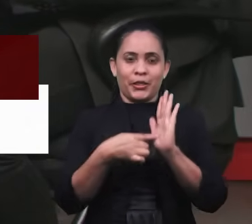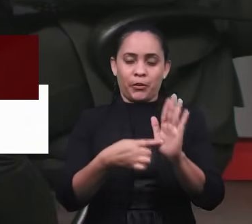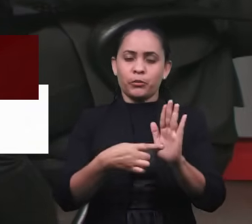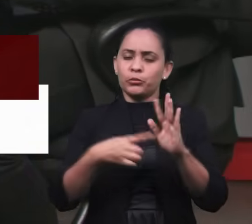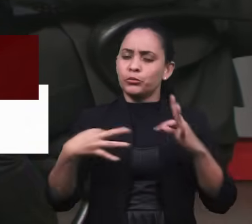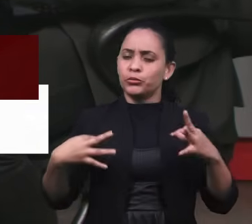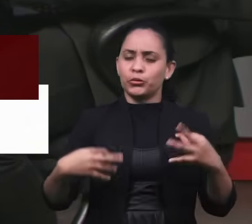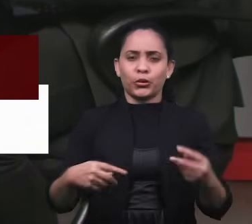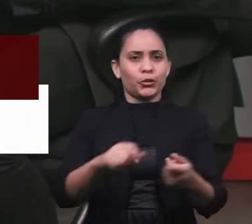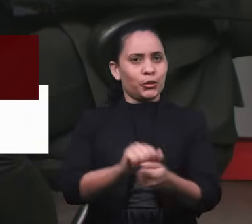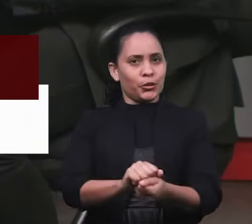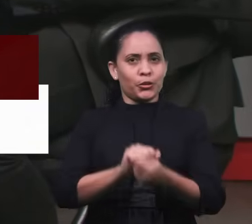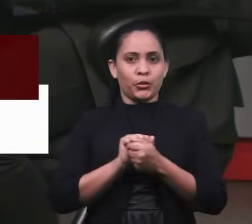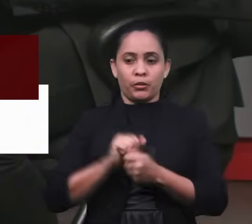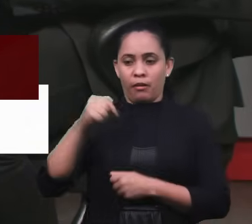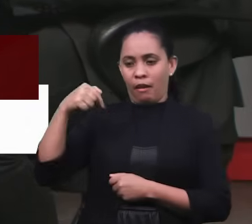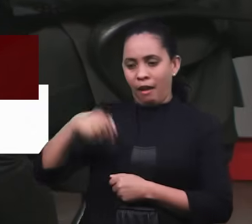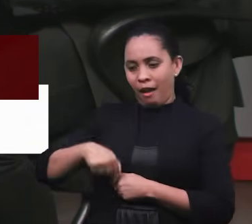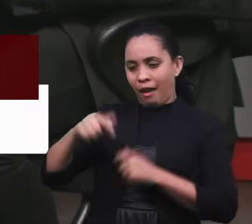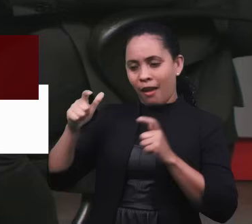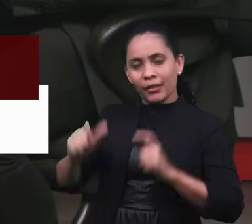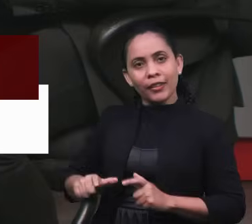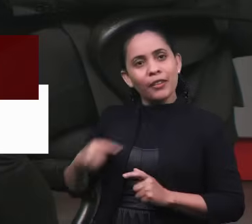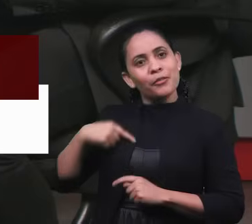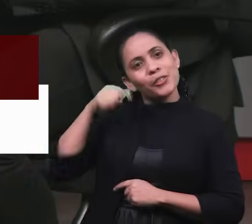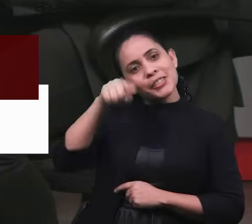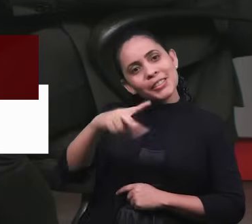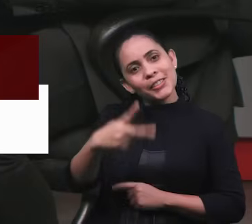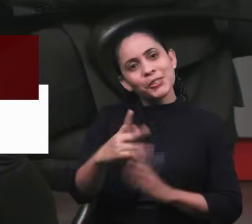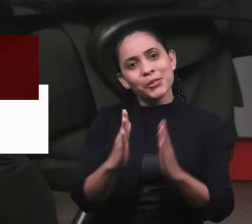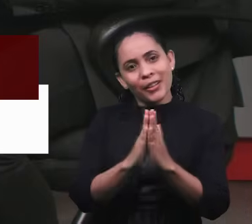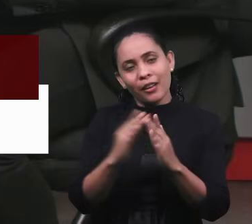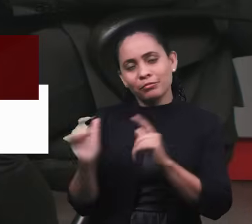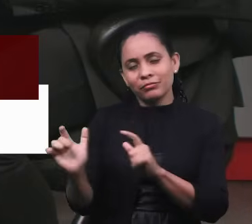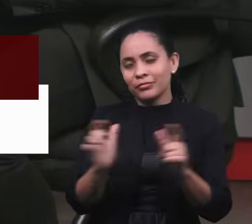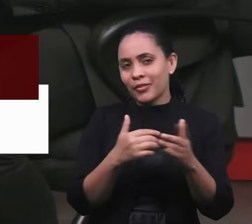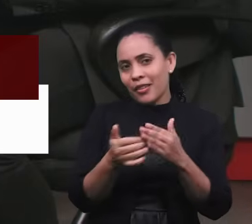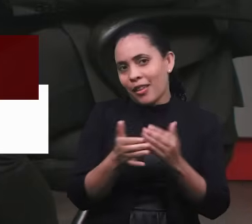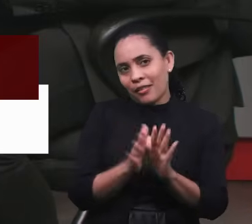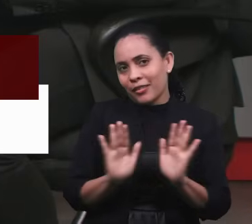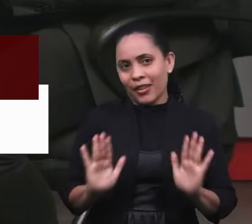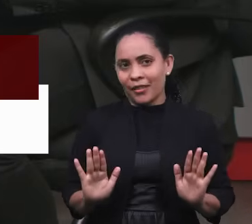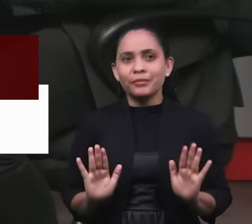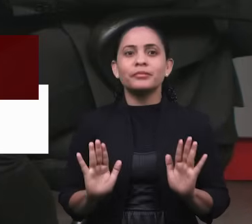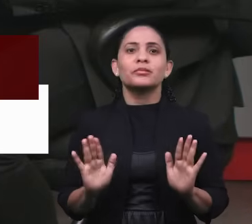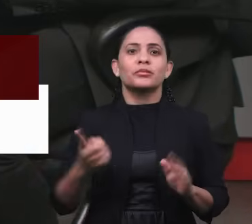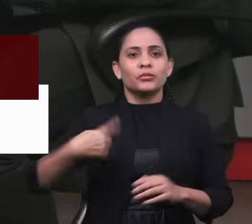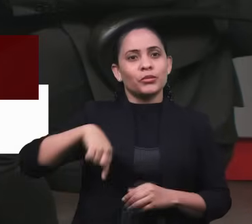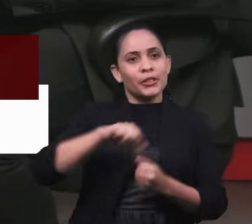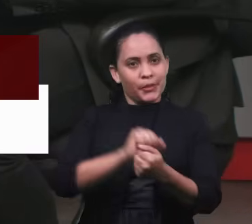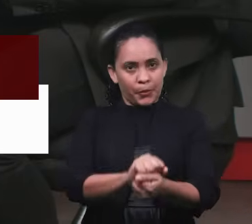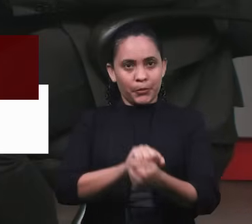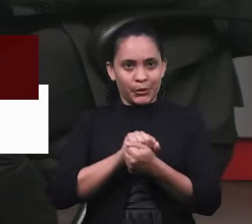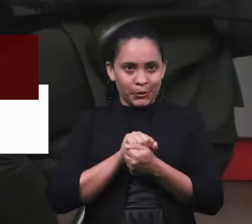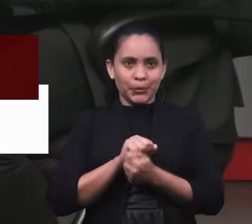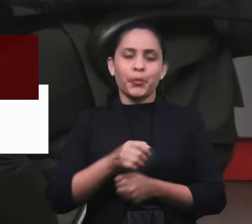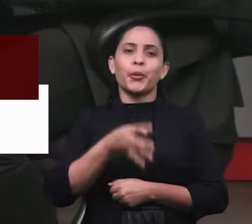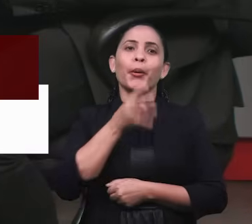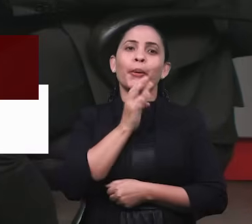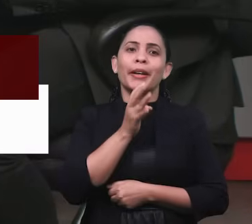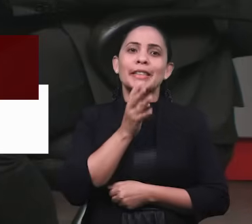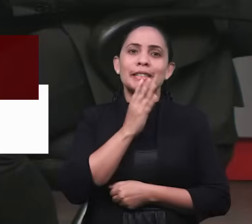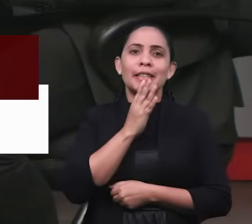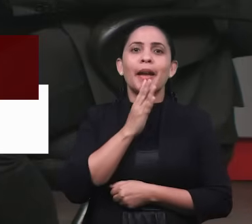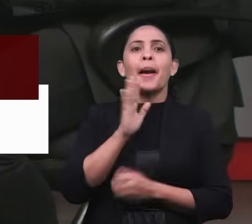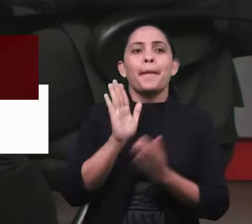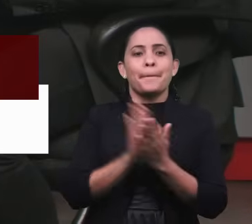conjunto. Nós aqui no estúdio, você aí na sua casa, onde você estiver, nós estamos juntos para conhecermos